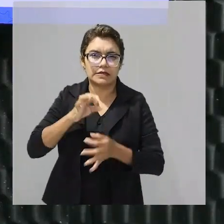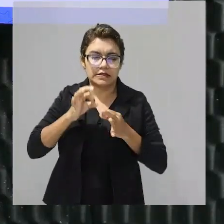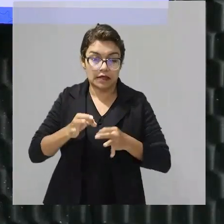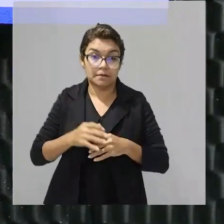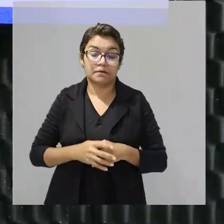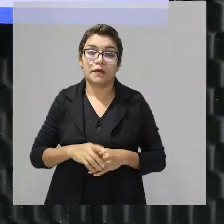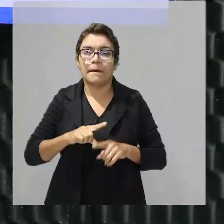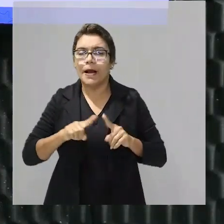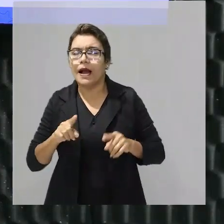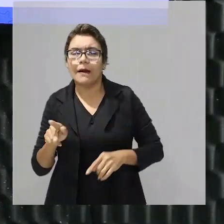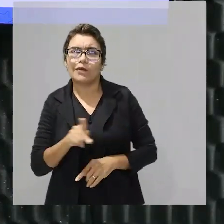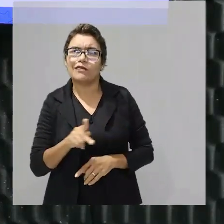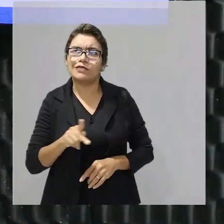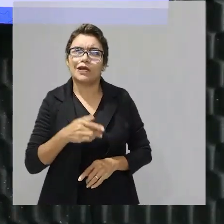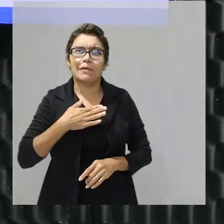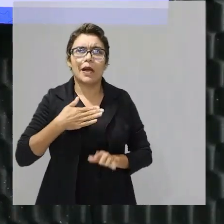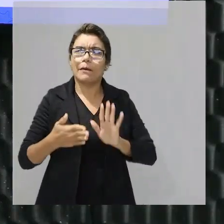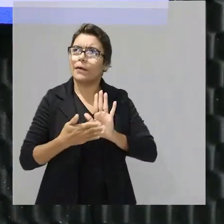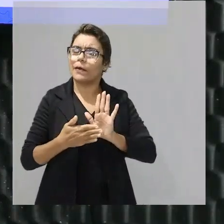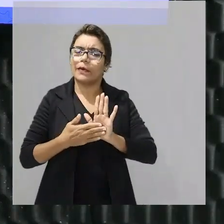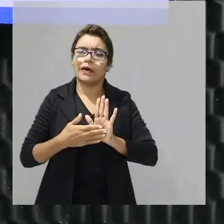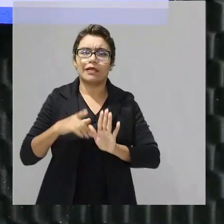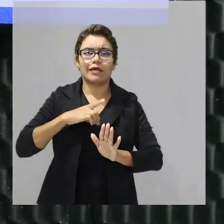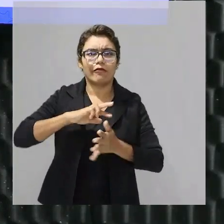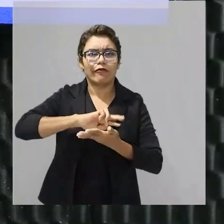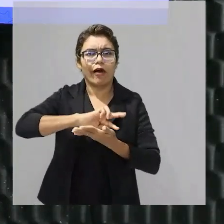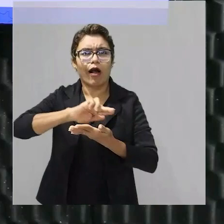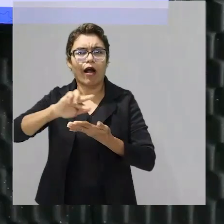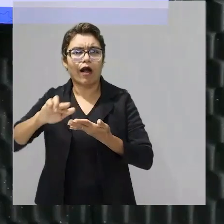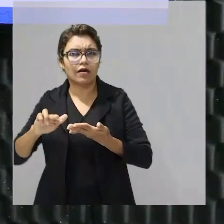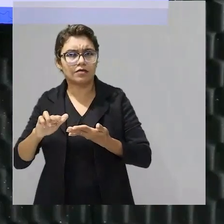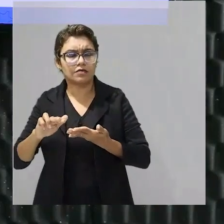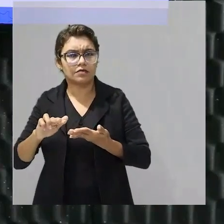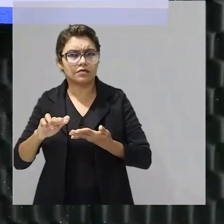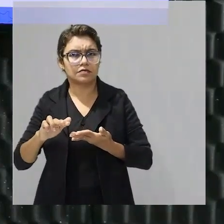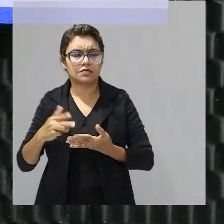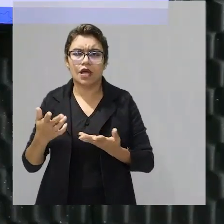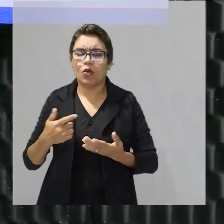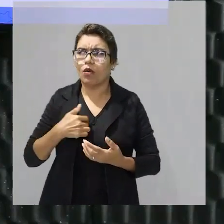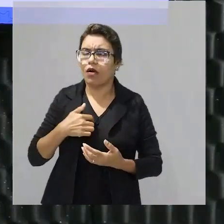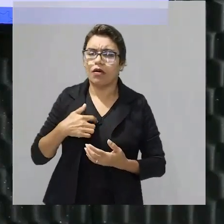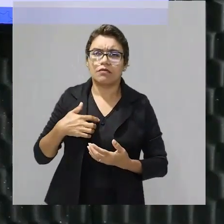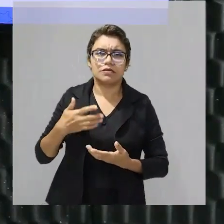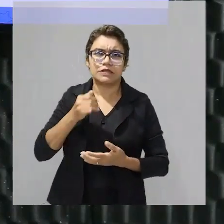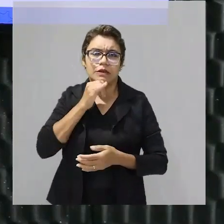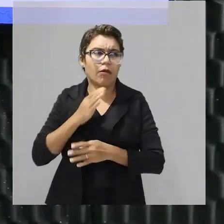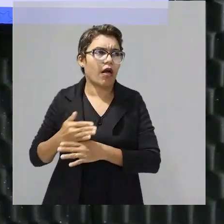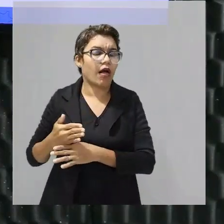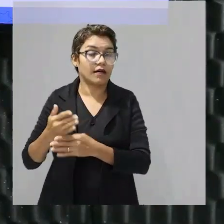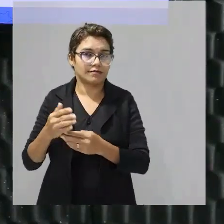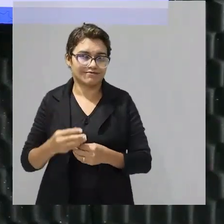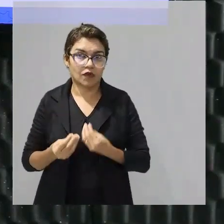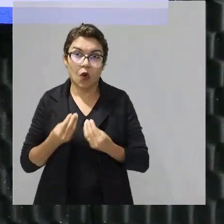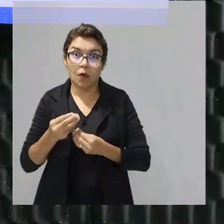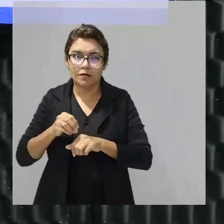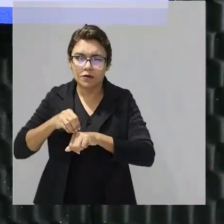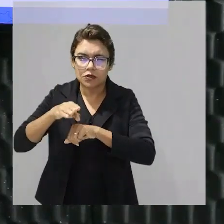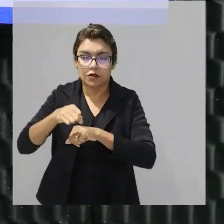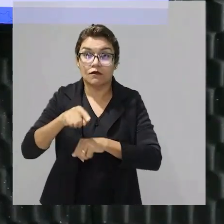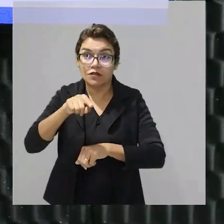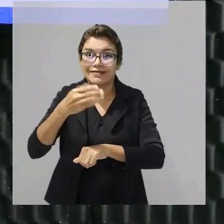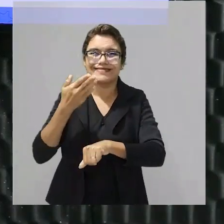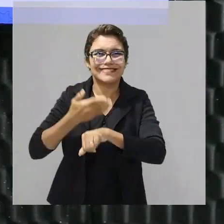seu texto. É necessário fazer uma única proposta, completa e bem detalhada. Os detalhamentos nada mais são do